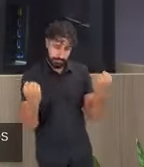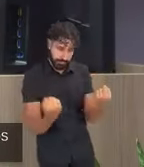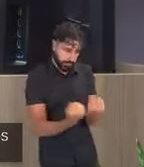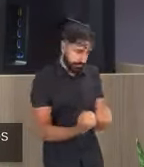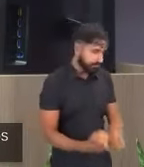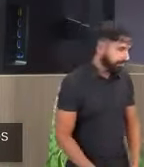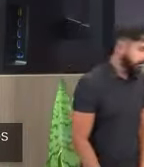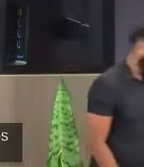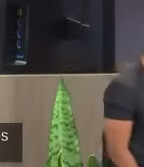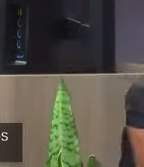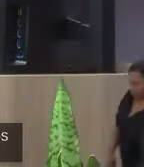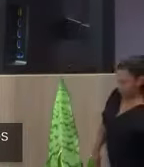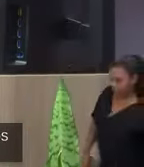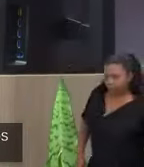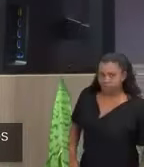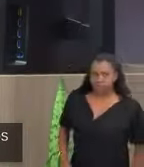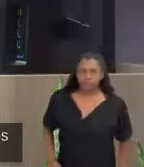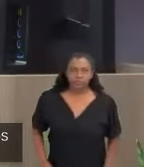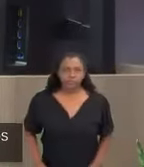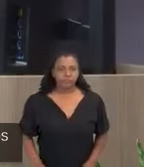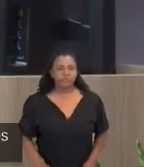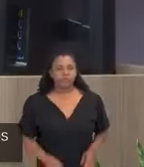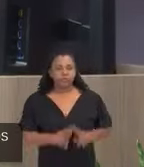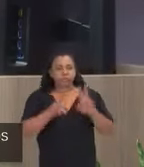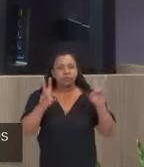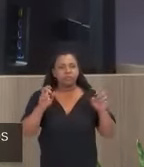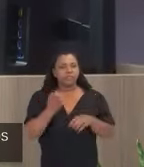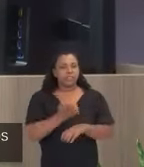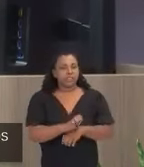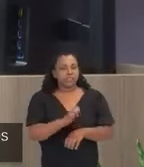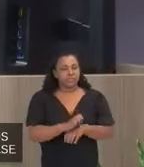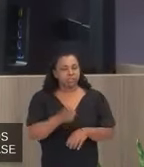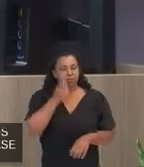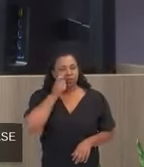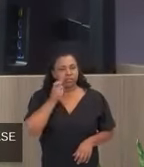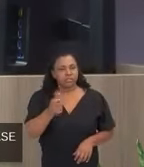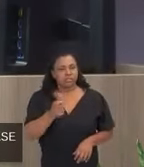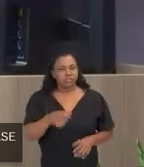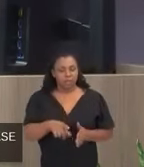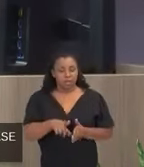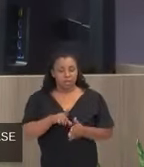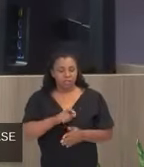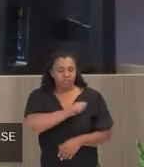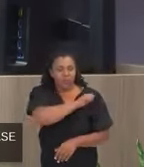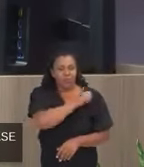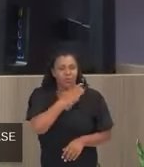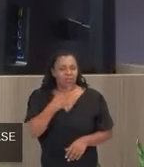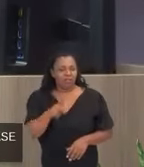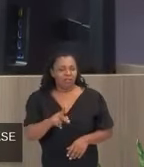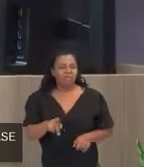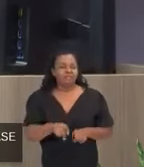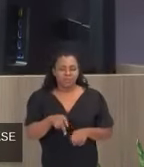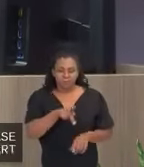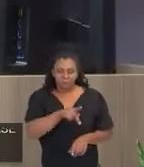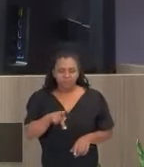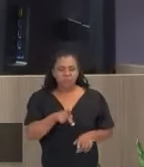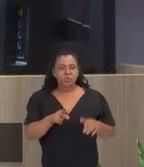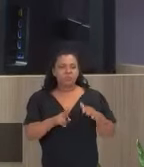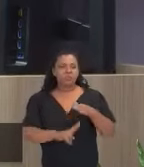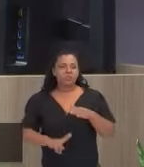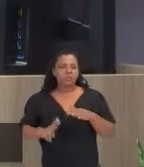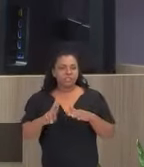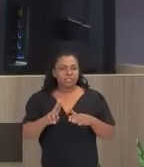estadual sobre estágios. Até interessante, porque eu, quase aluno dele, aí também era professor da universidade, recebi uma cartinha do